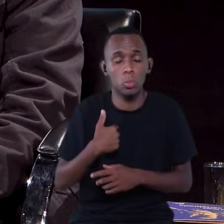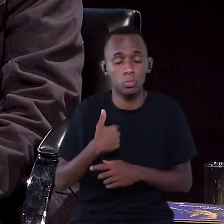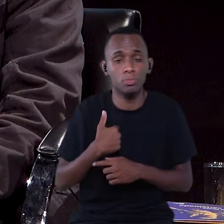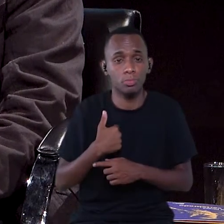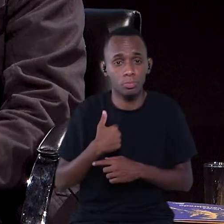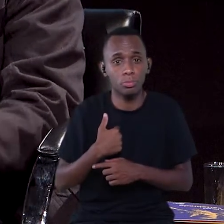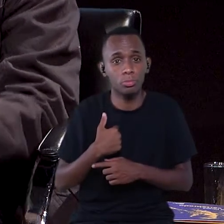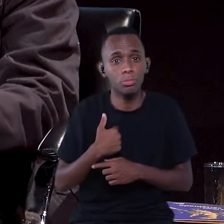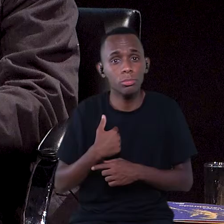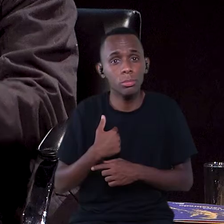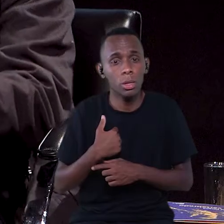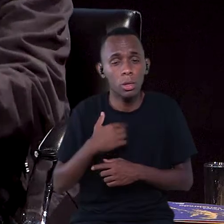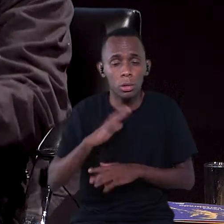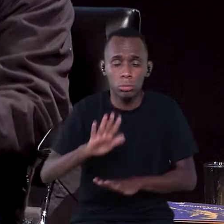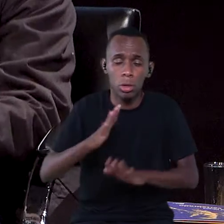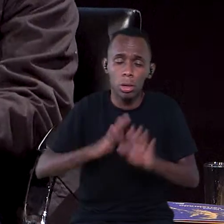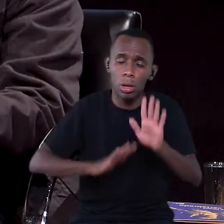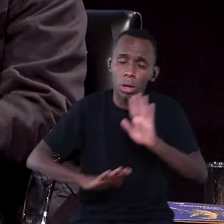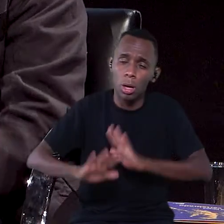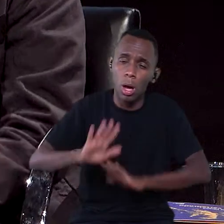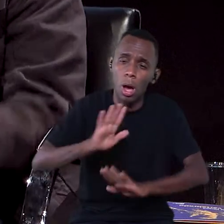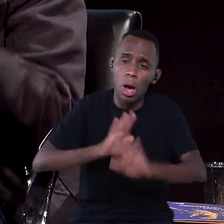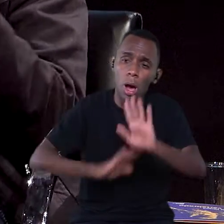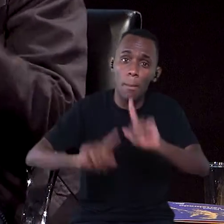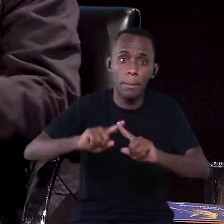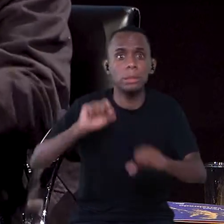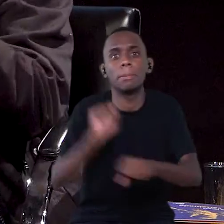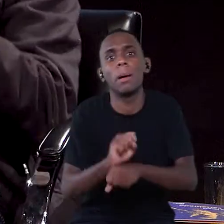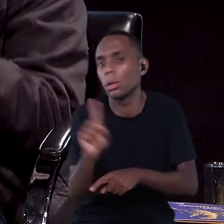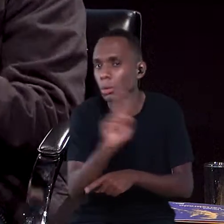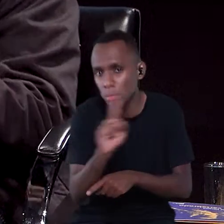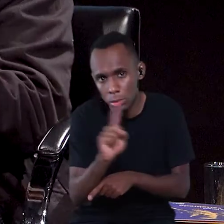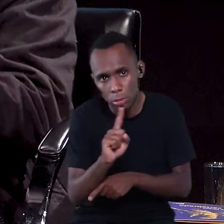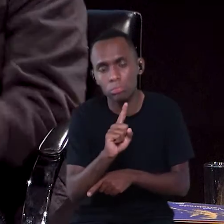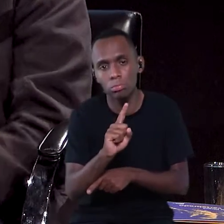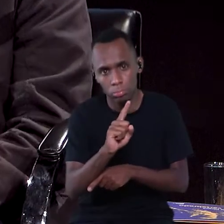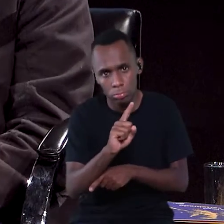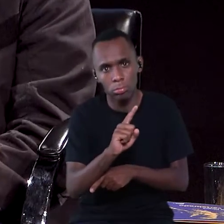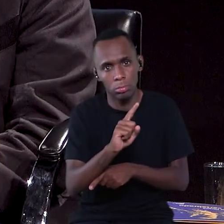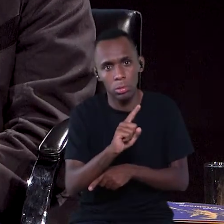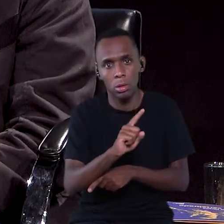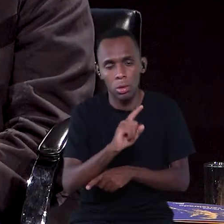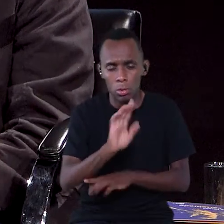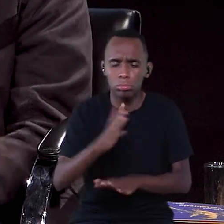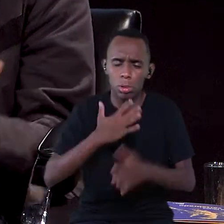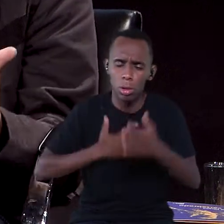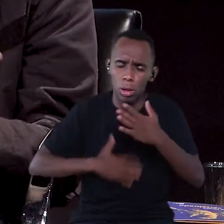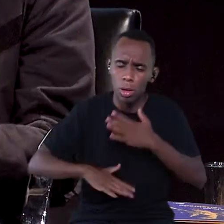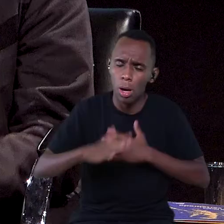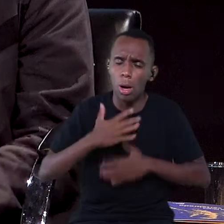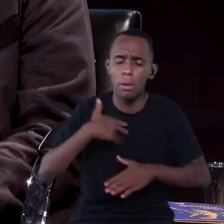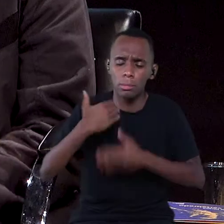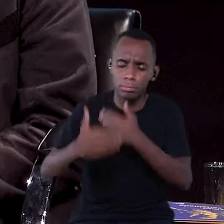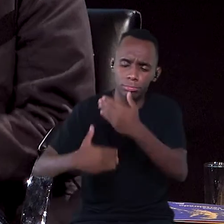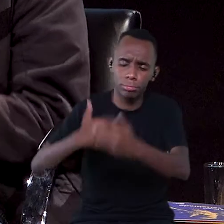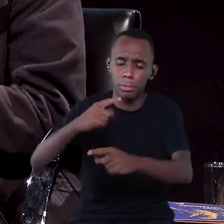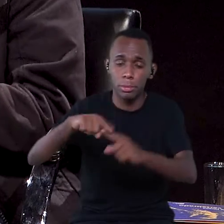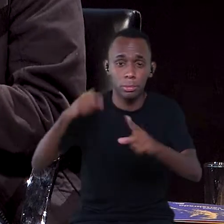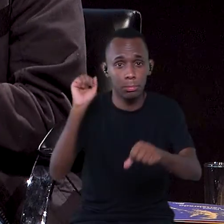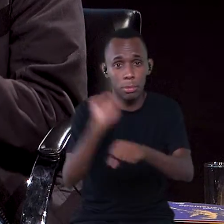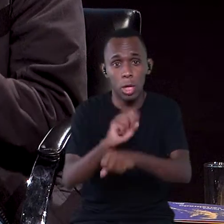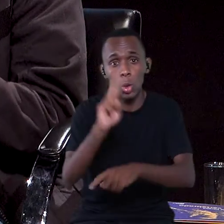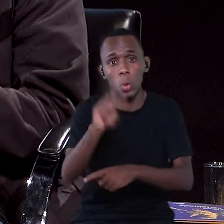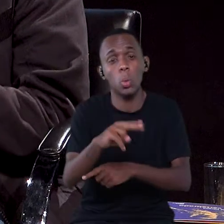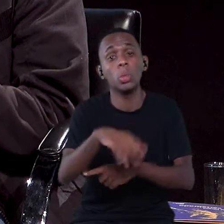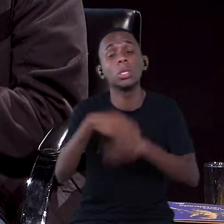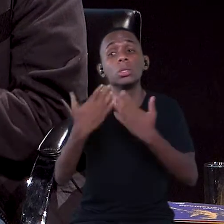cartesiano, eu vou devagar, mas sem pausa. Então, eu vou muito devagar, mas a pausa ela raramente acontece. E esse livro, na verdade, é um